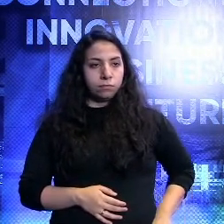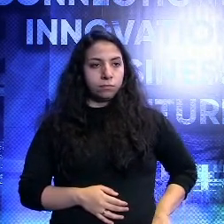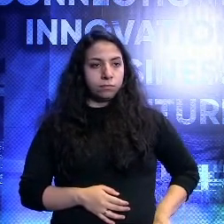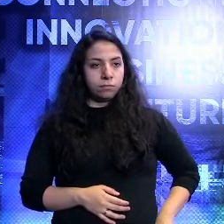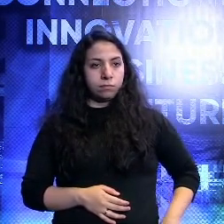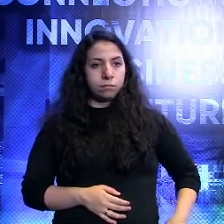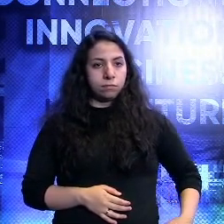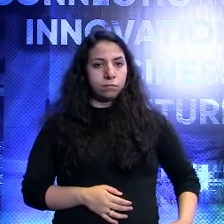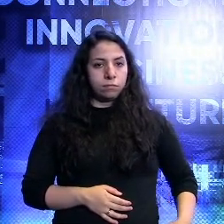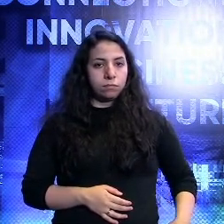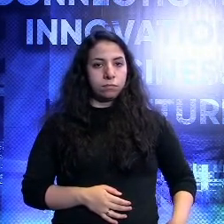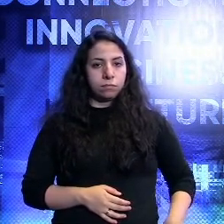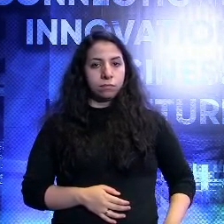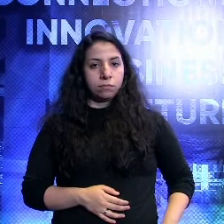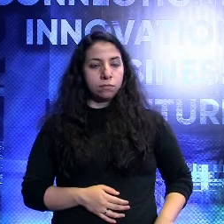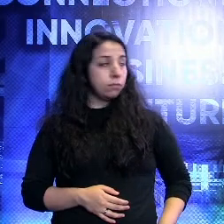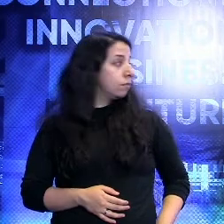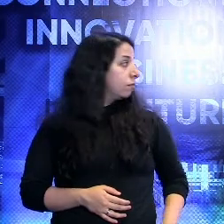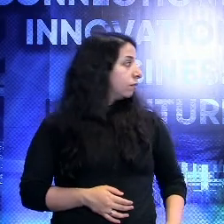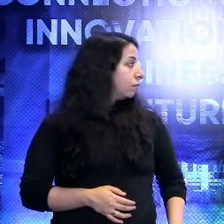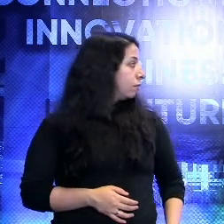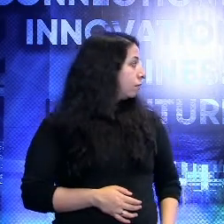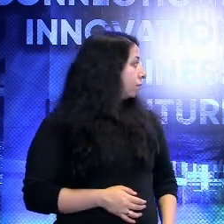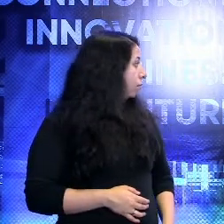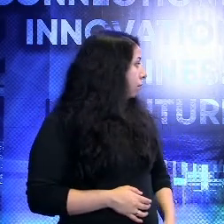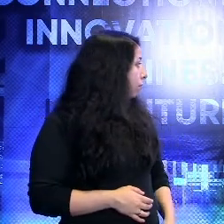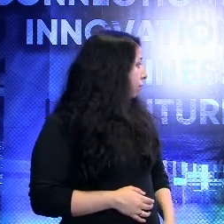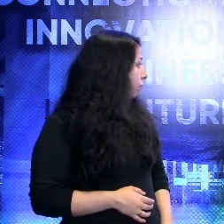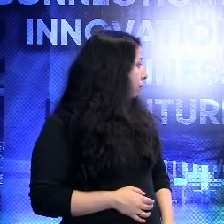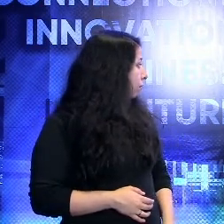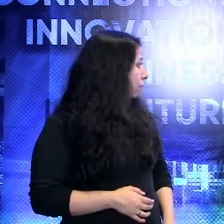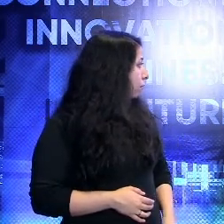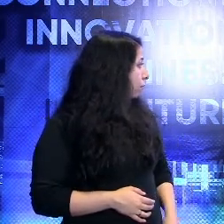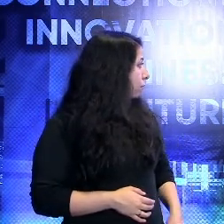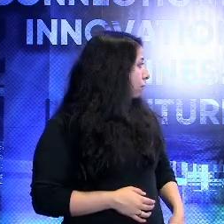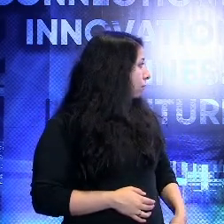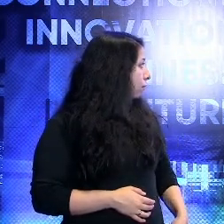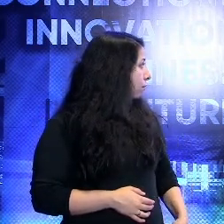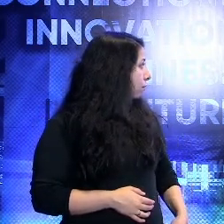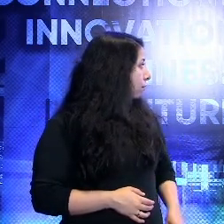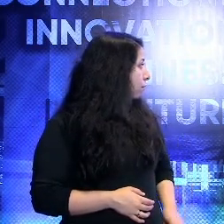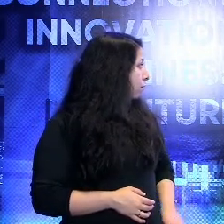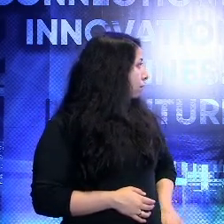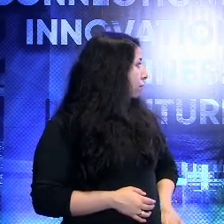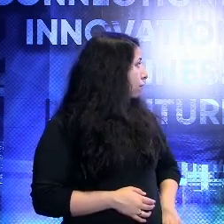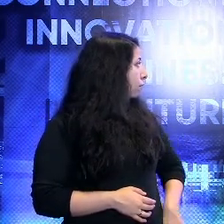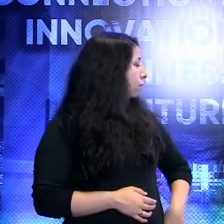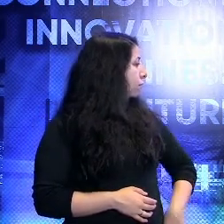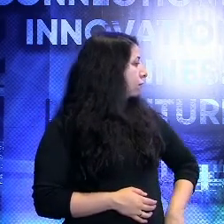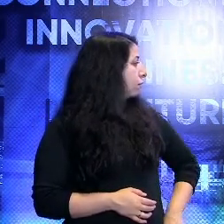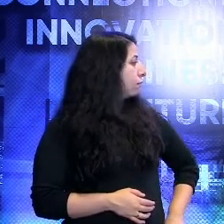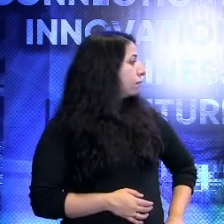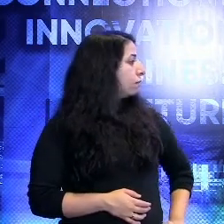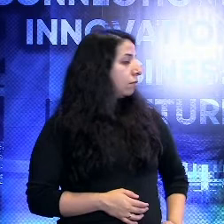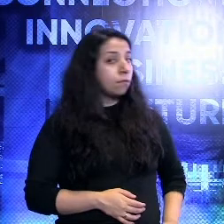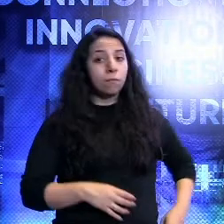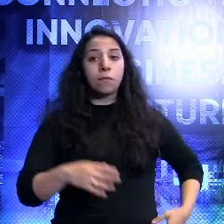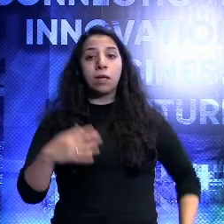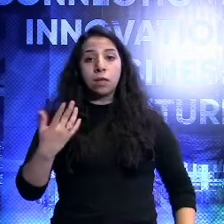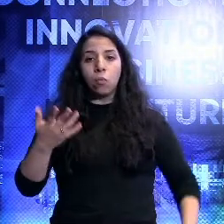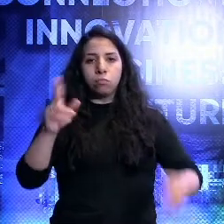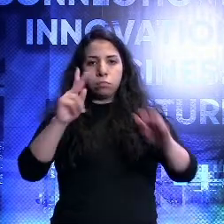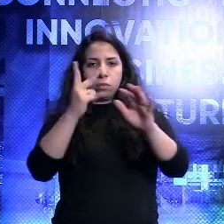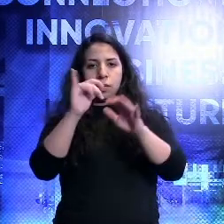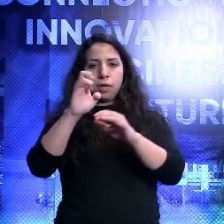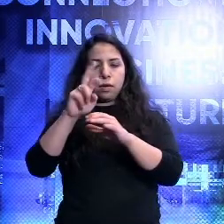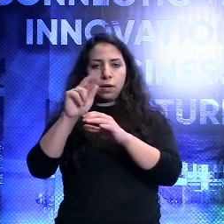A hierarquia dentre os atributos permite, então, a segmentação, certo? E aí a gente faz a análise dentro da amostra segmentada. Então, eu defini, no meu